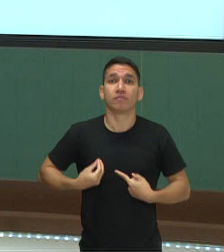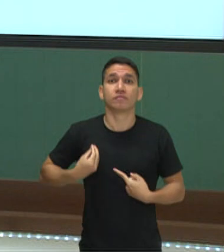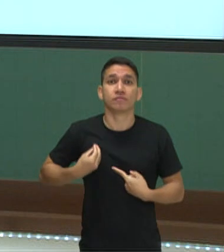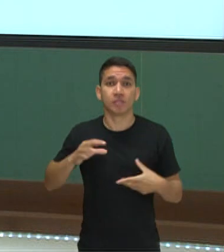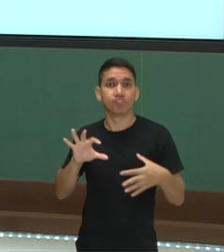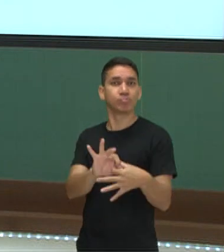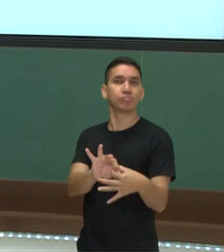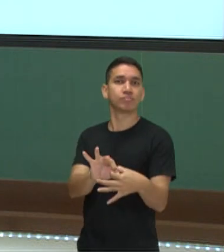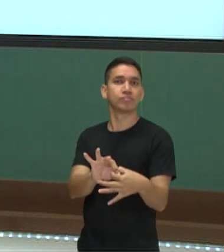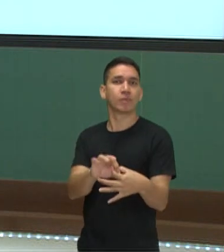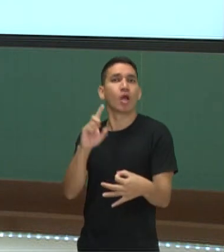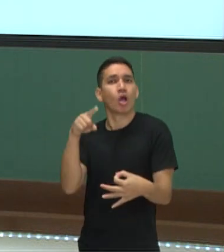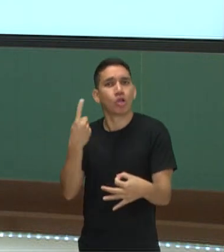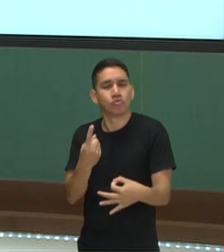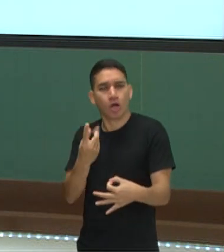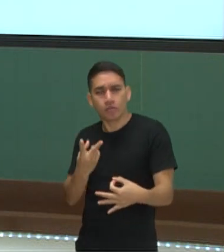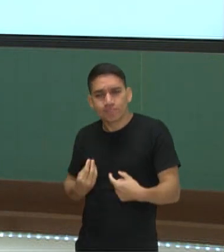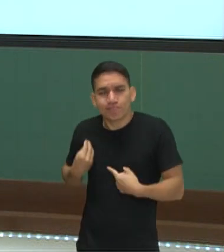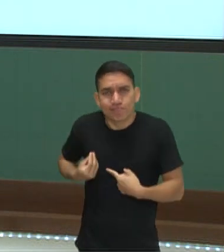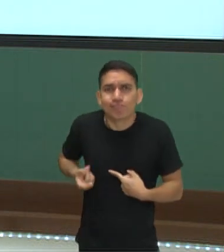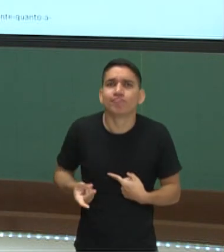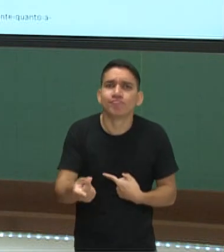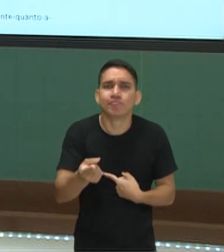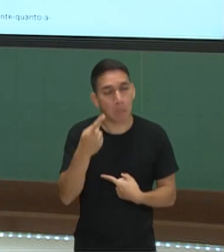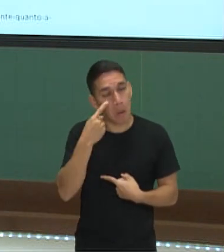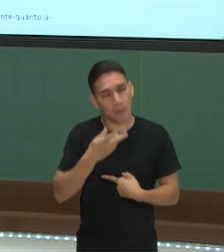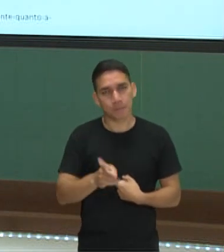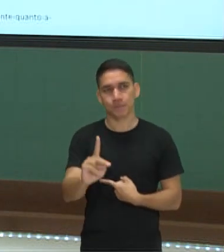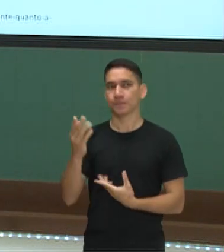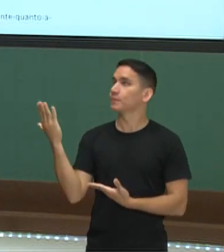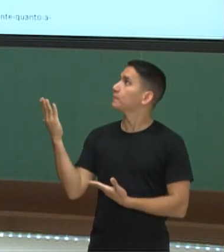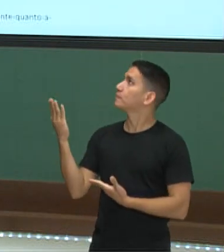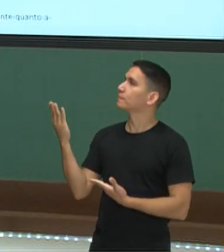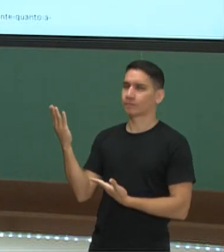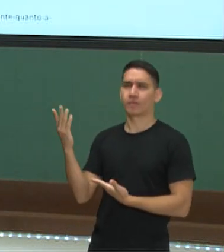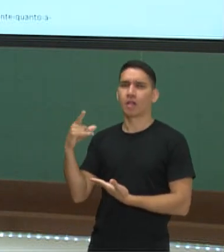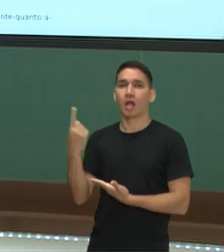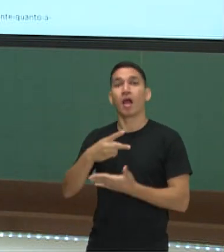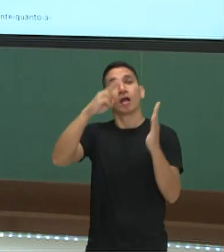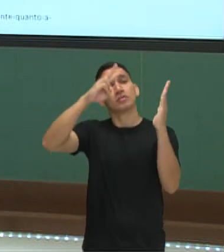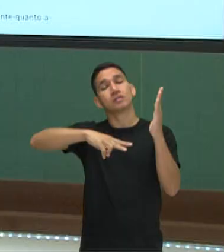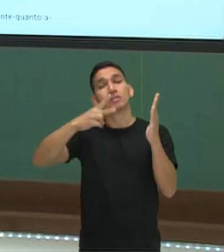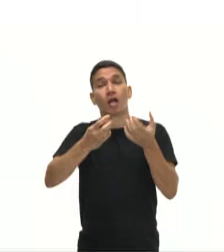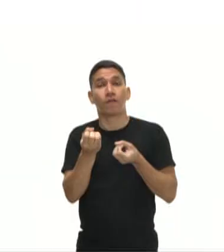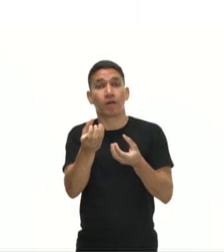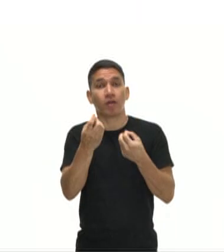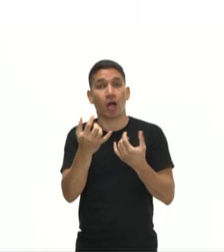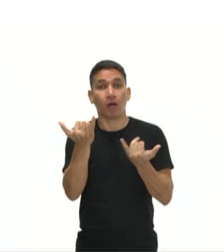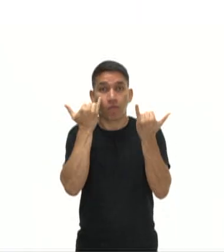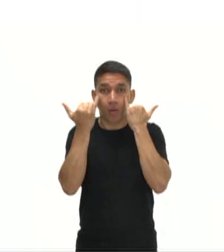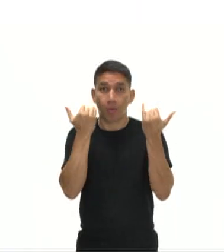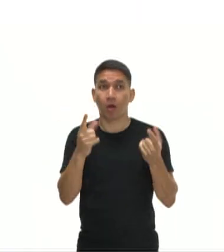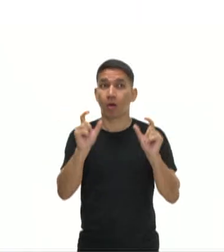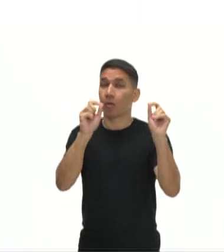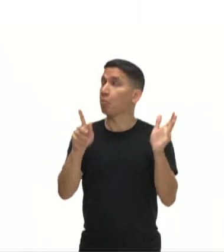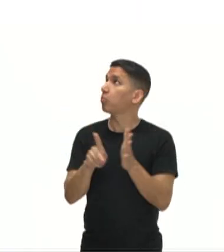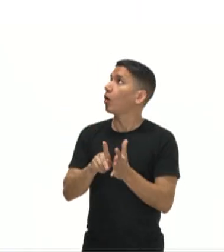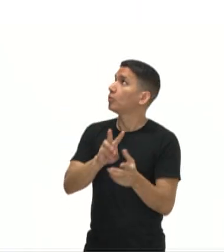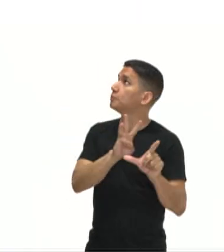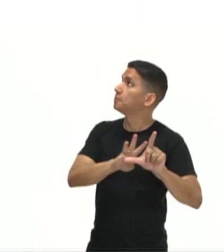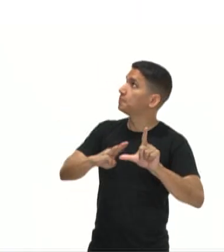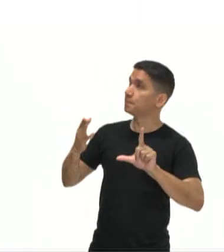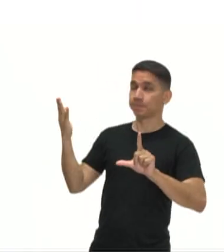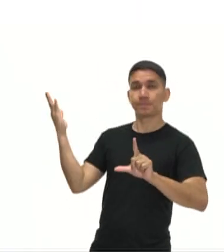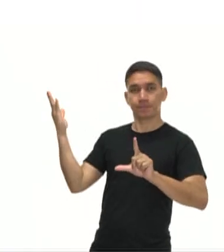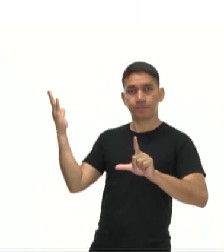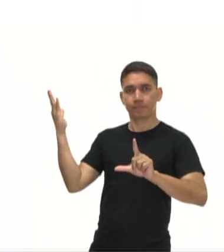nosso sustento. Então, vamos adiante? A gente vai fazer a leitura de uma notícia. Foi retirada do site da